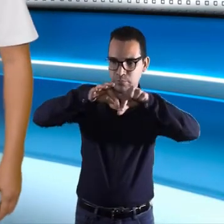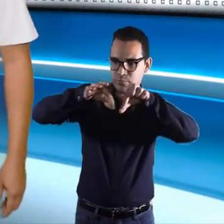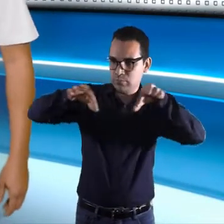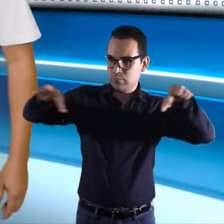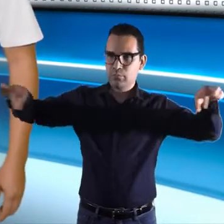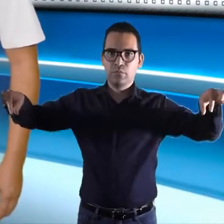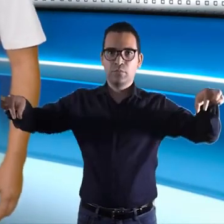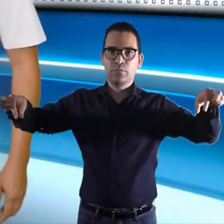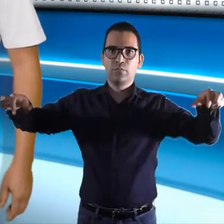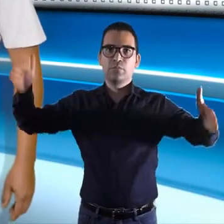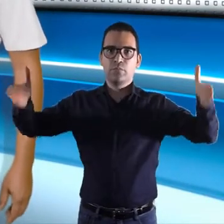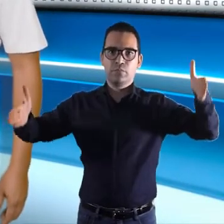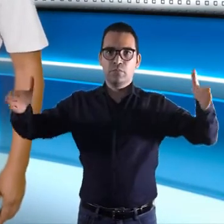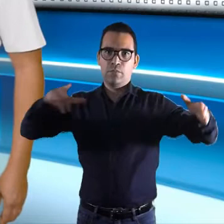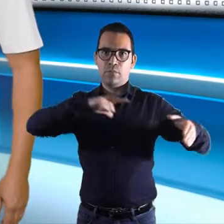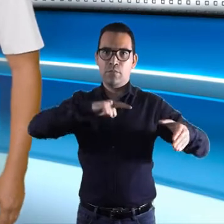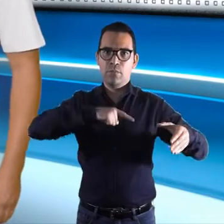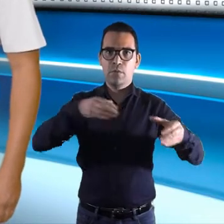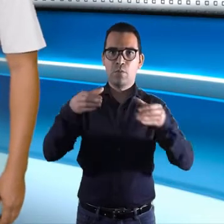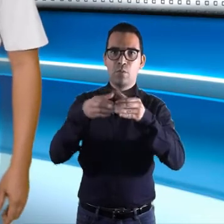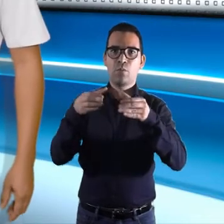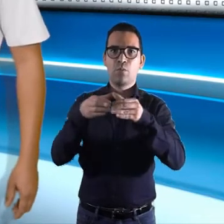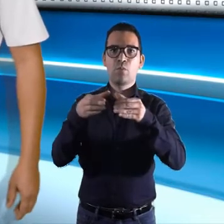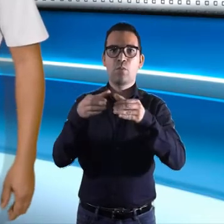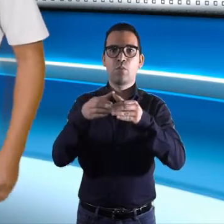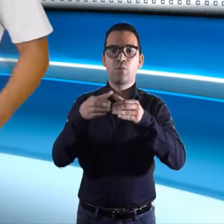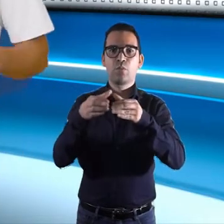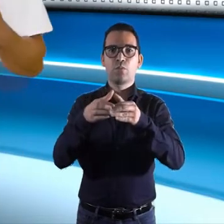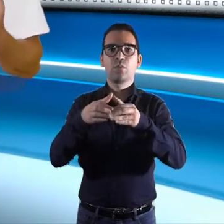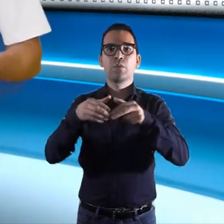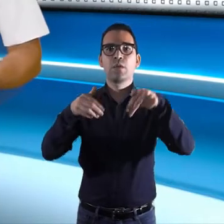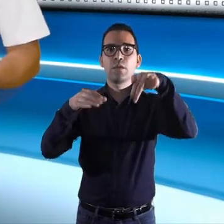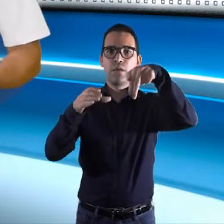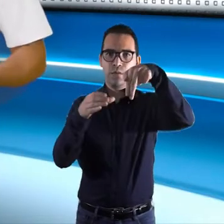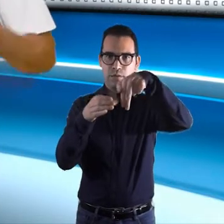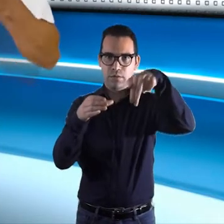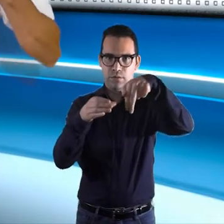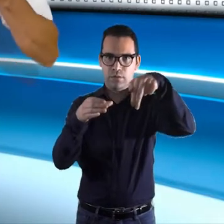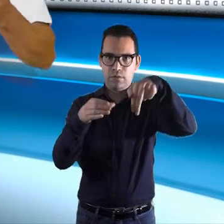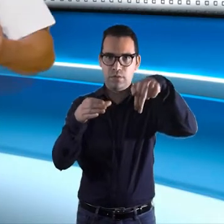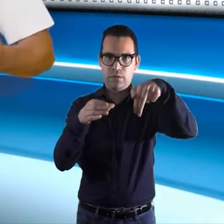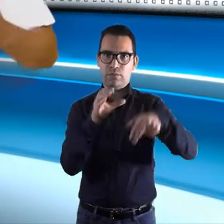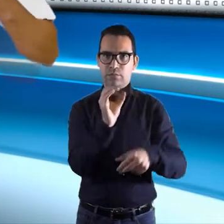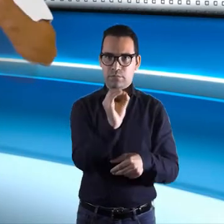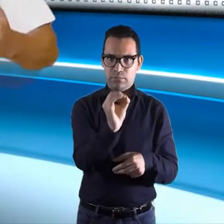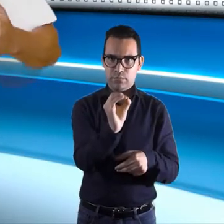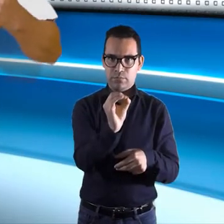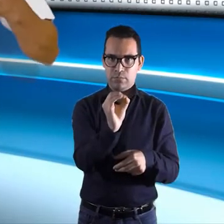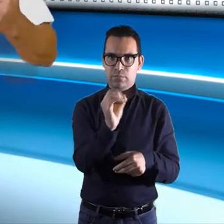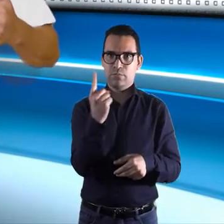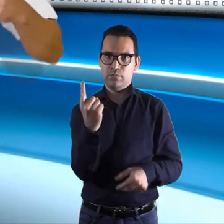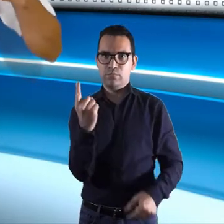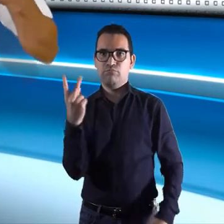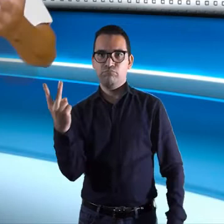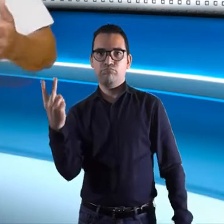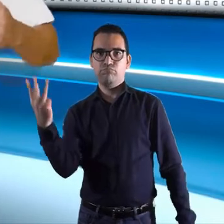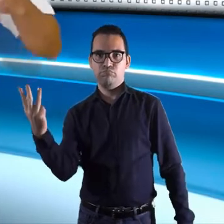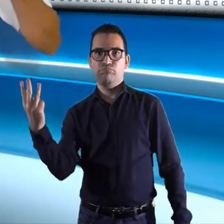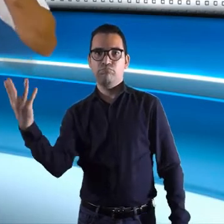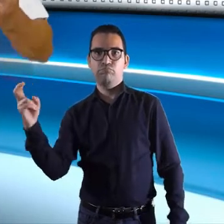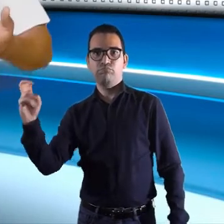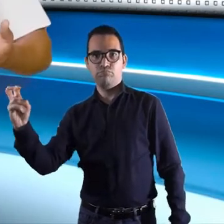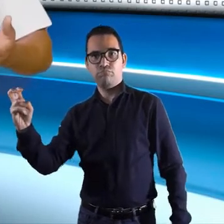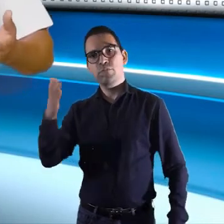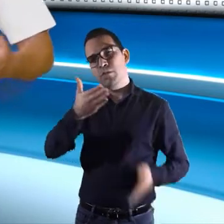do conjunto dos números naturais? Começa do zero e continua. 1, 2, 3,